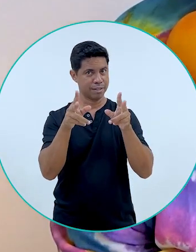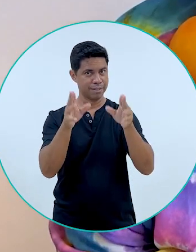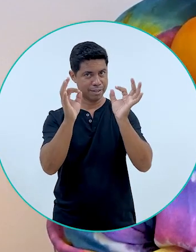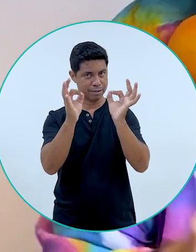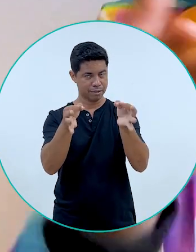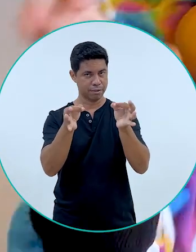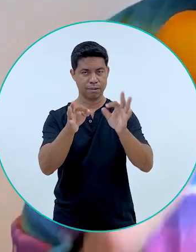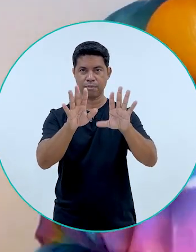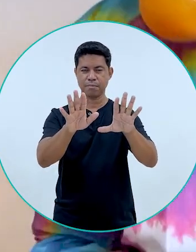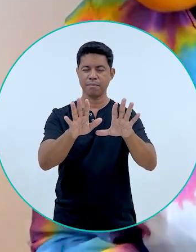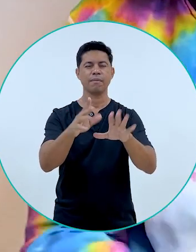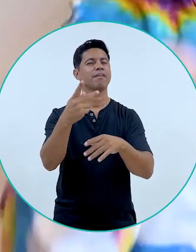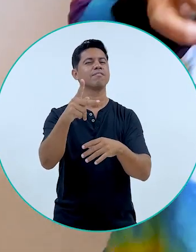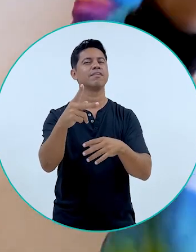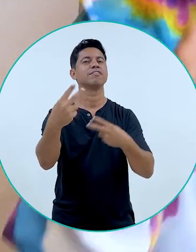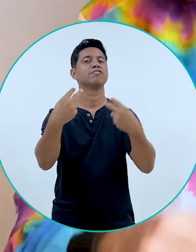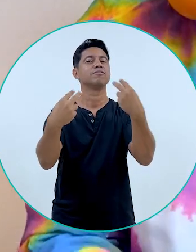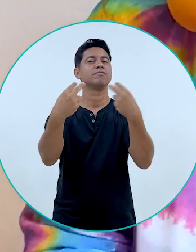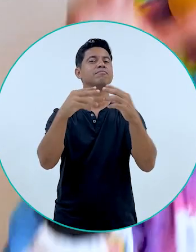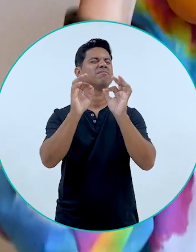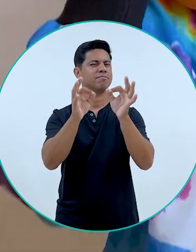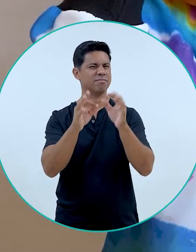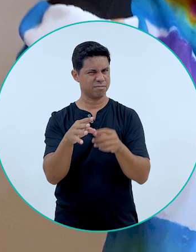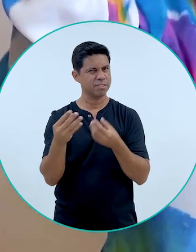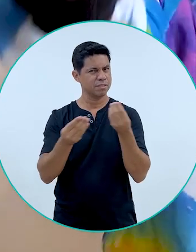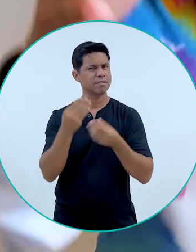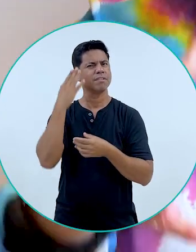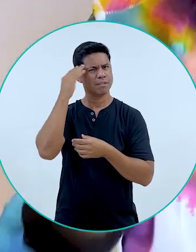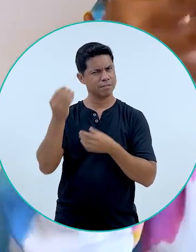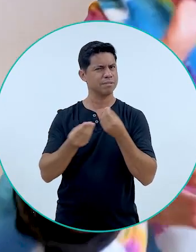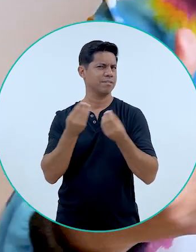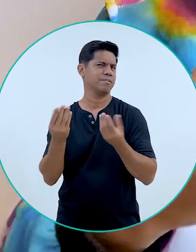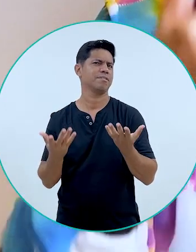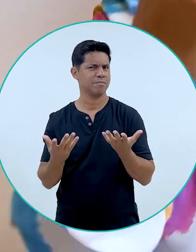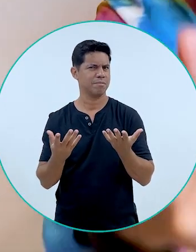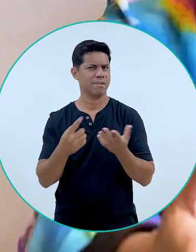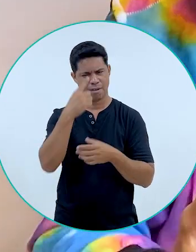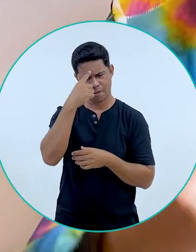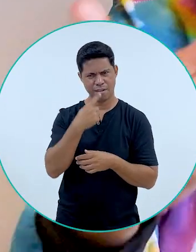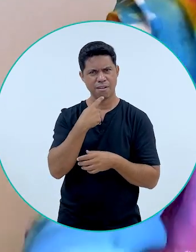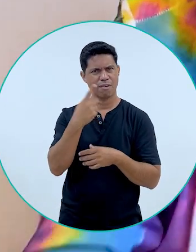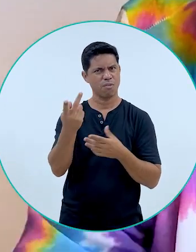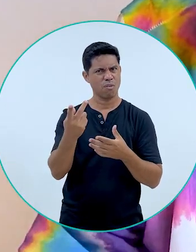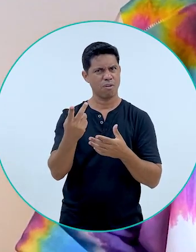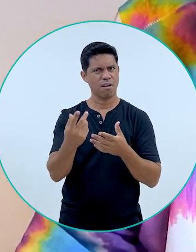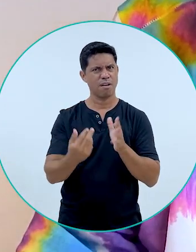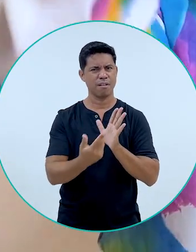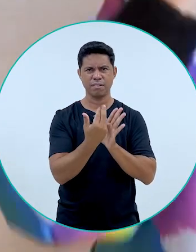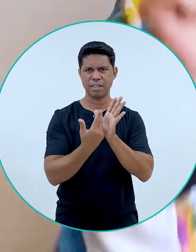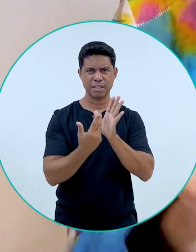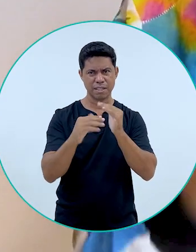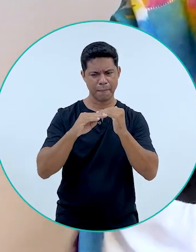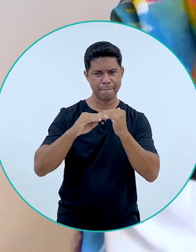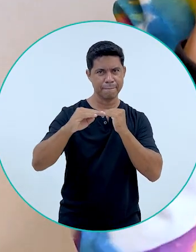medidas iguais. Agora me fala aí, você que tá me assistindo, você já tinha ouvido falar desse negócio de figura geométrica plana?